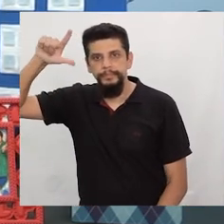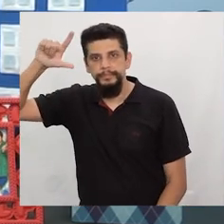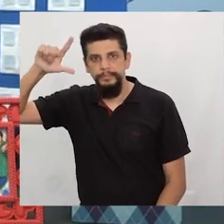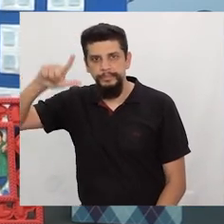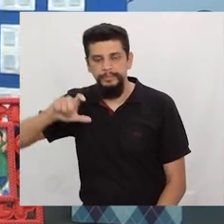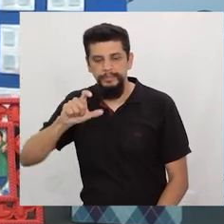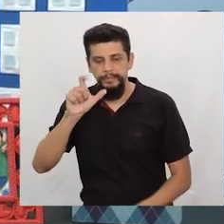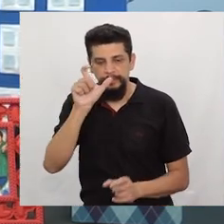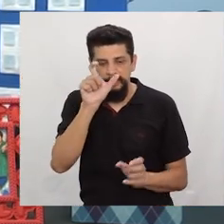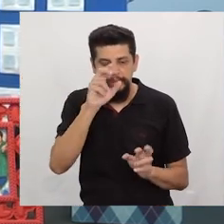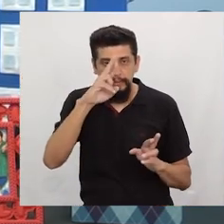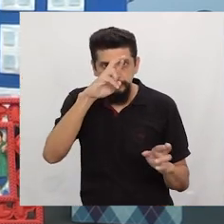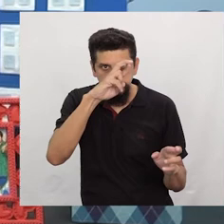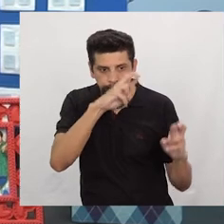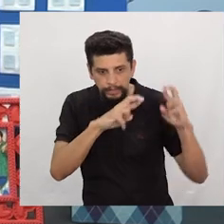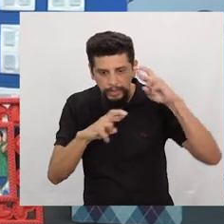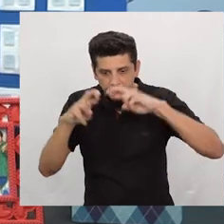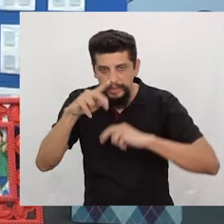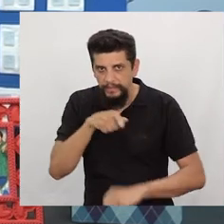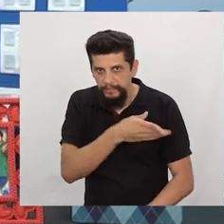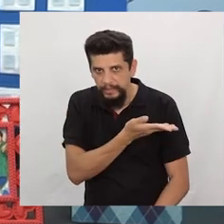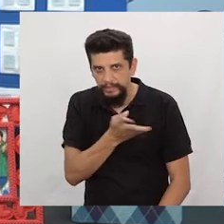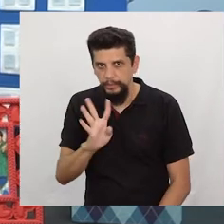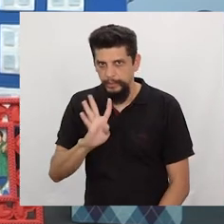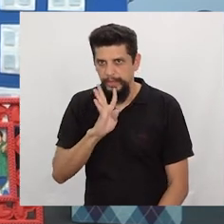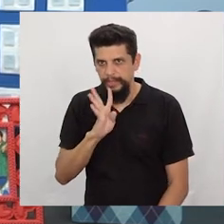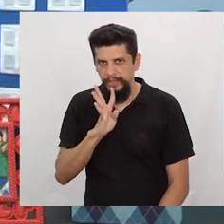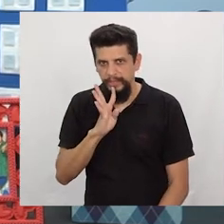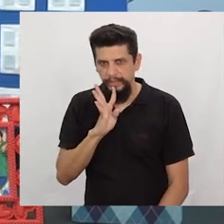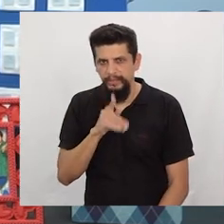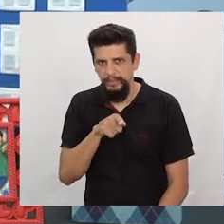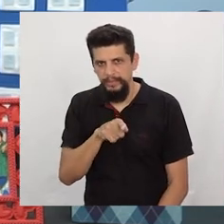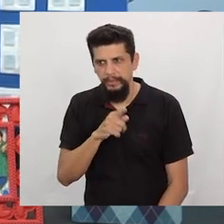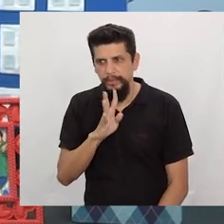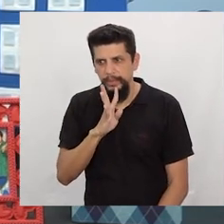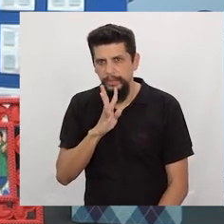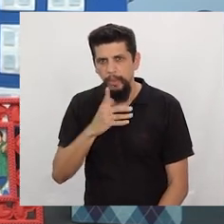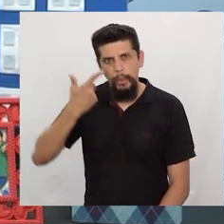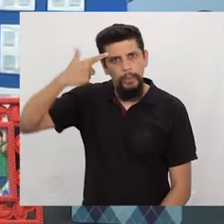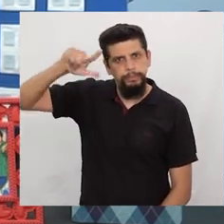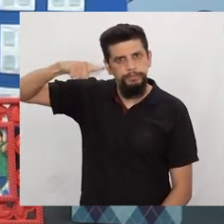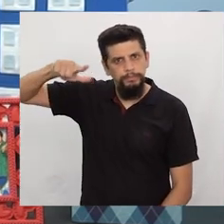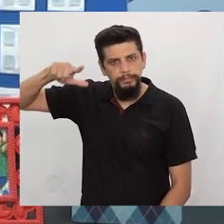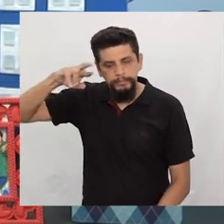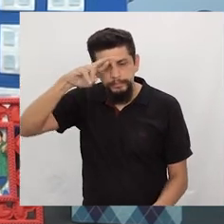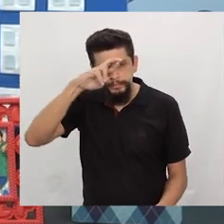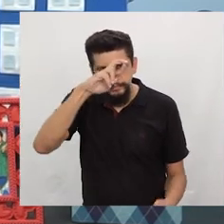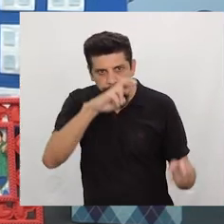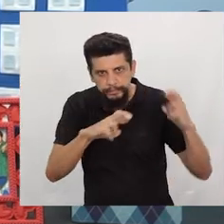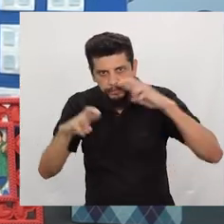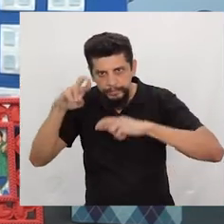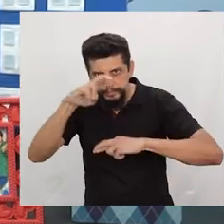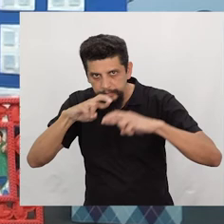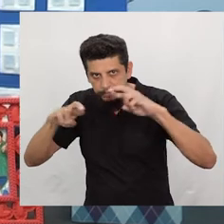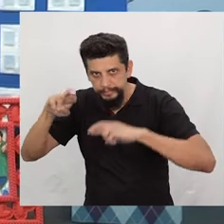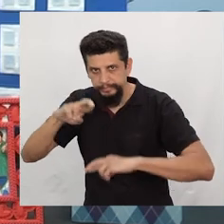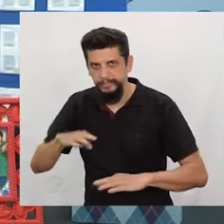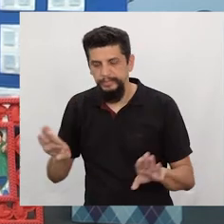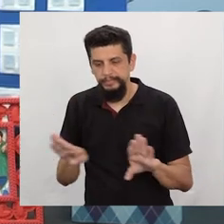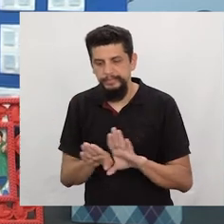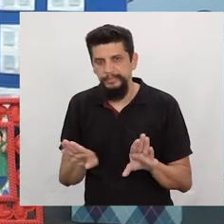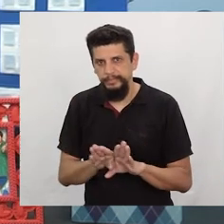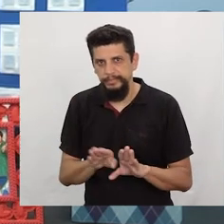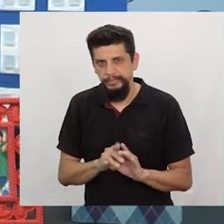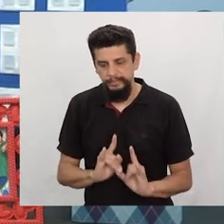outros detetives que vocês conhecem? Por acaso vocês conhecem aí outros detetives, além